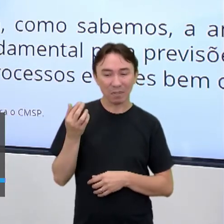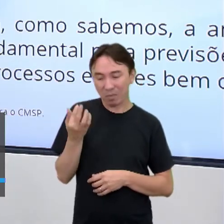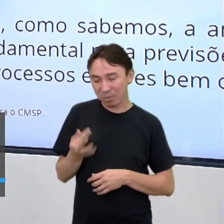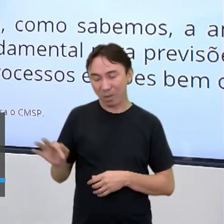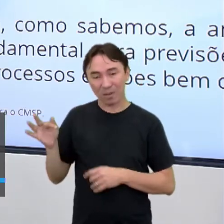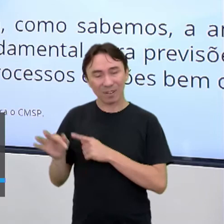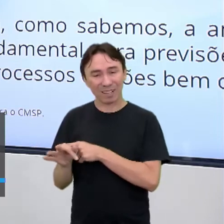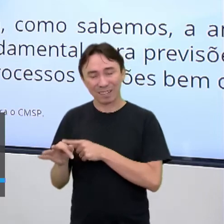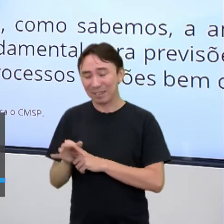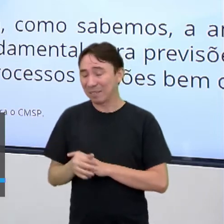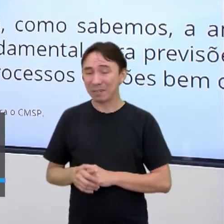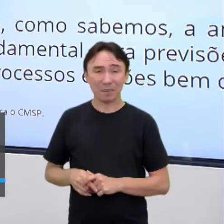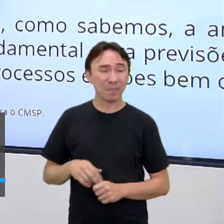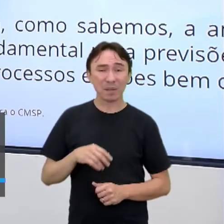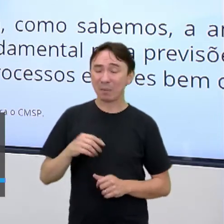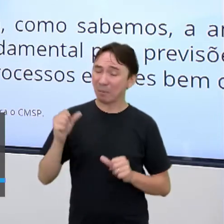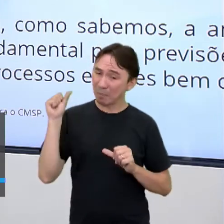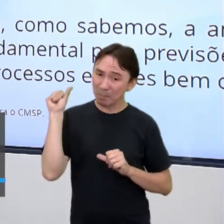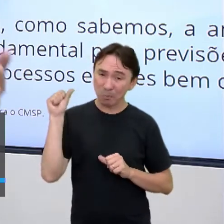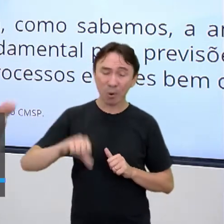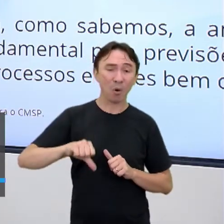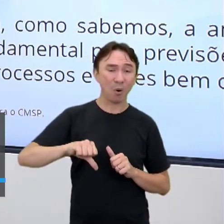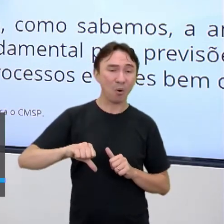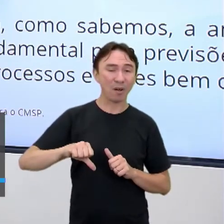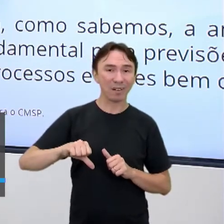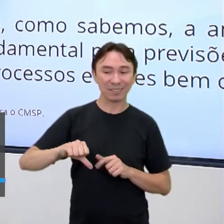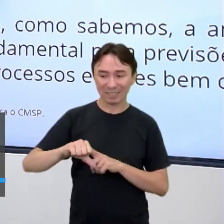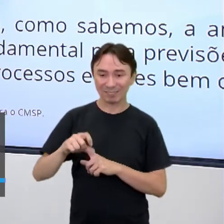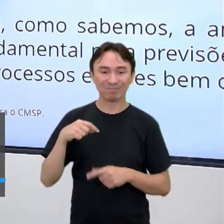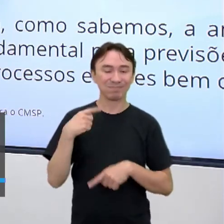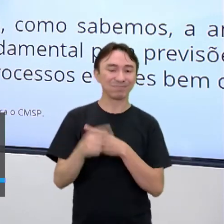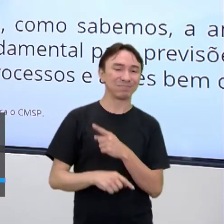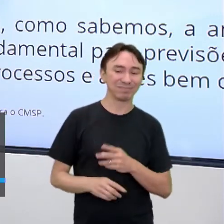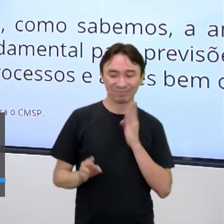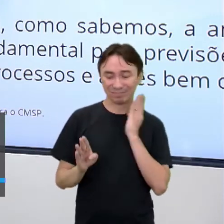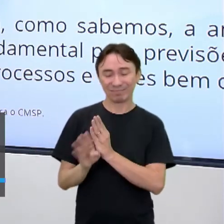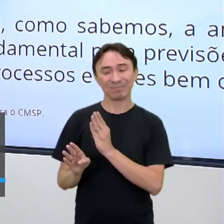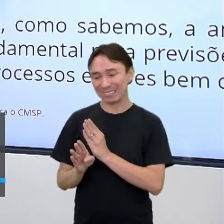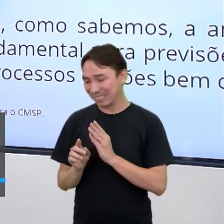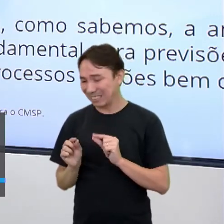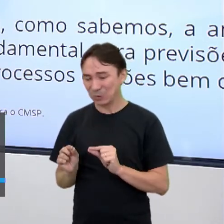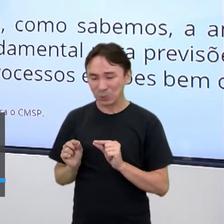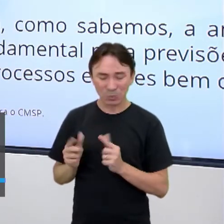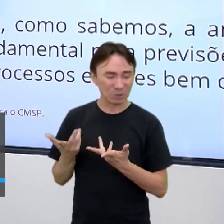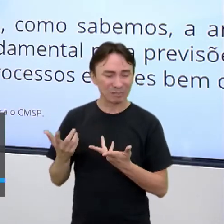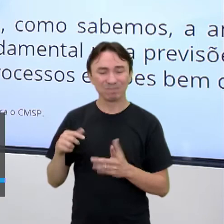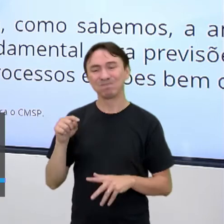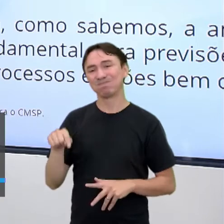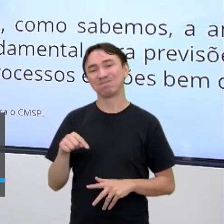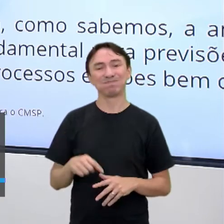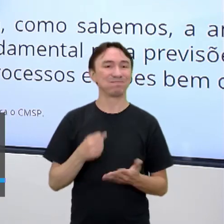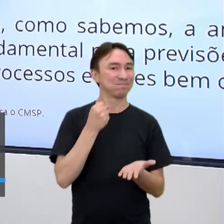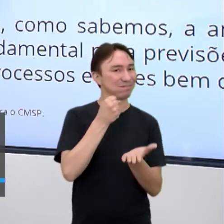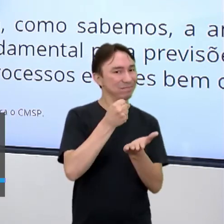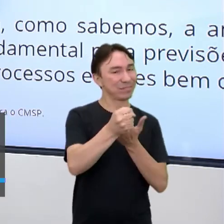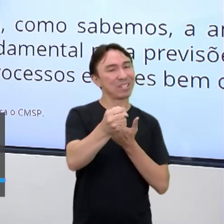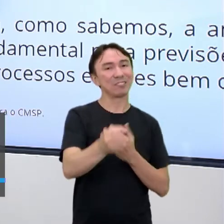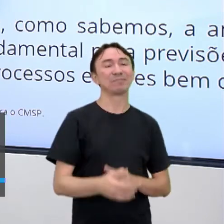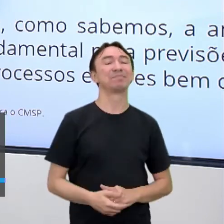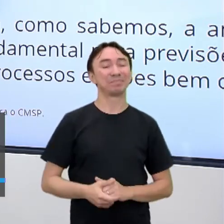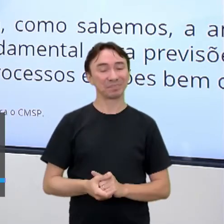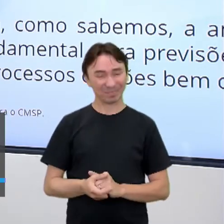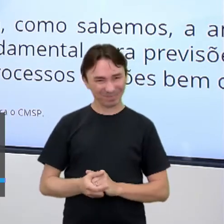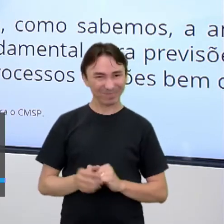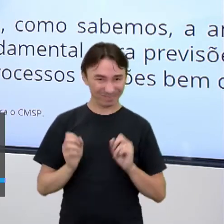aí você vai ter que ver o que aconteceu. Guardadas as proporções, é mais ou menos isso. É essa a ideia. Tudo bem? Então a gente